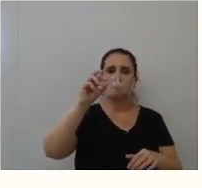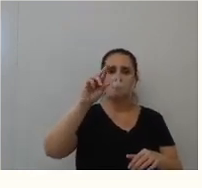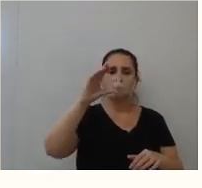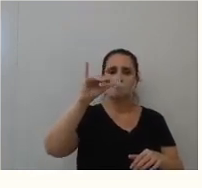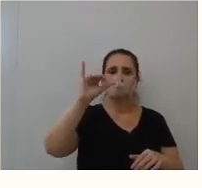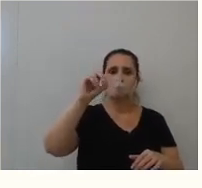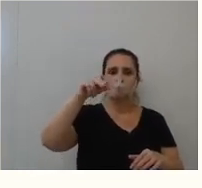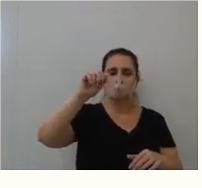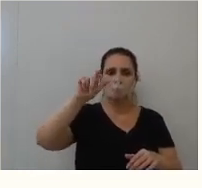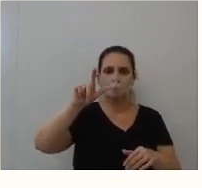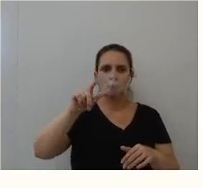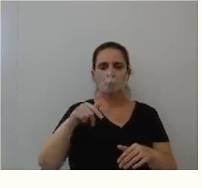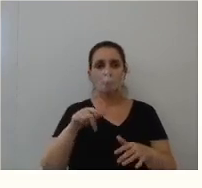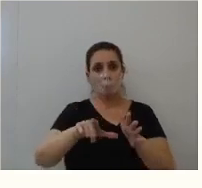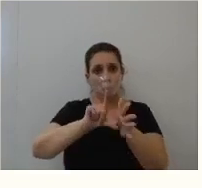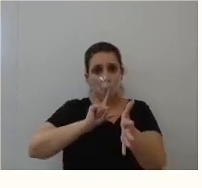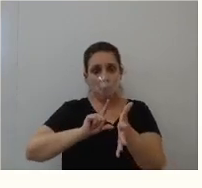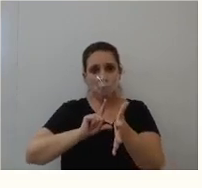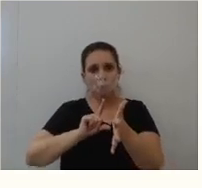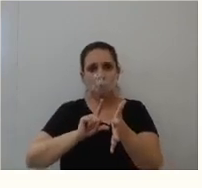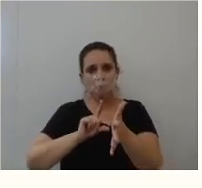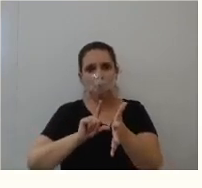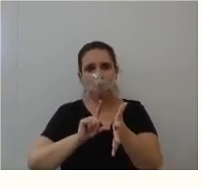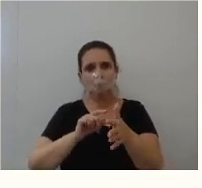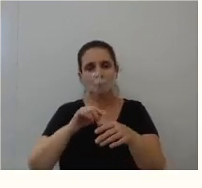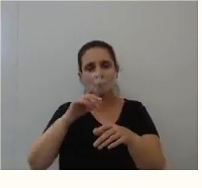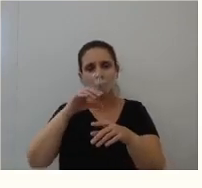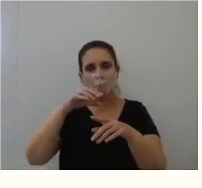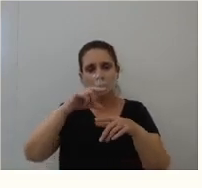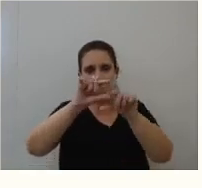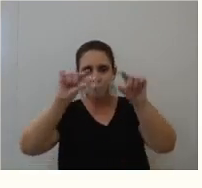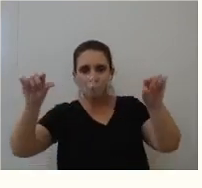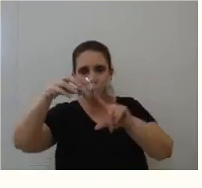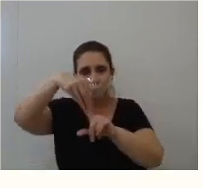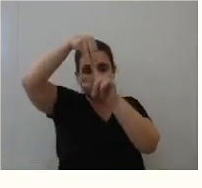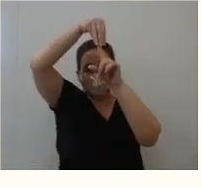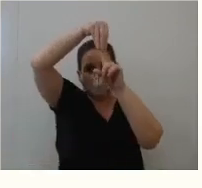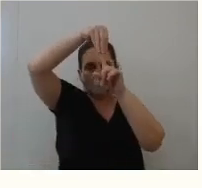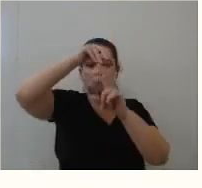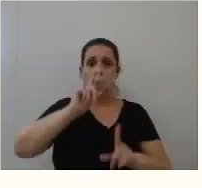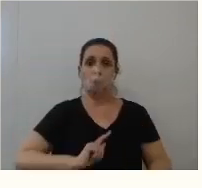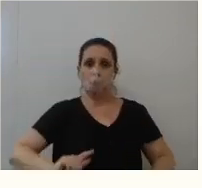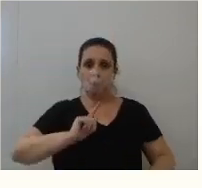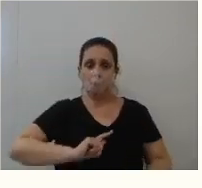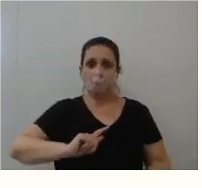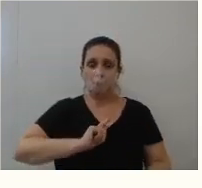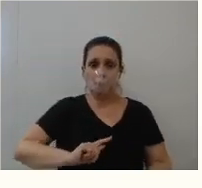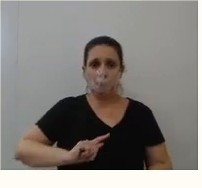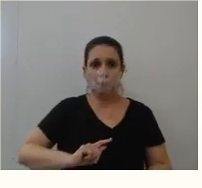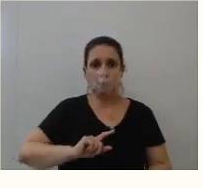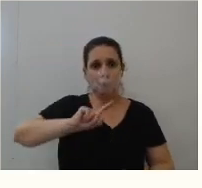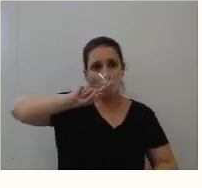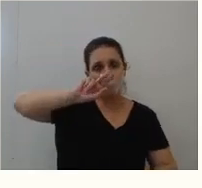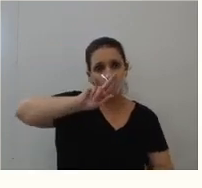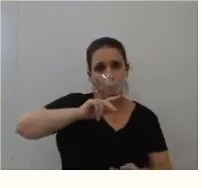da oração principal, perceberam? Da oração coordenada. Então, a gramática nos sugere que a gente utilize a